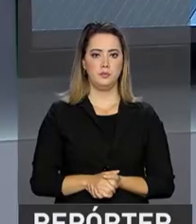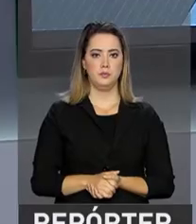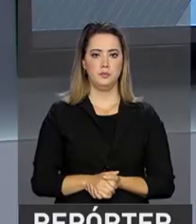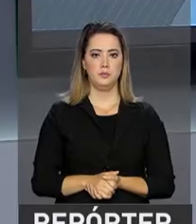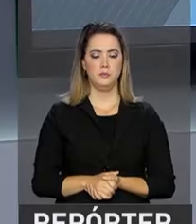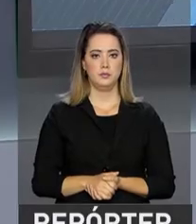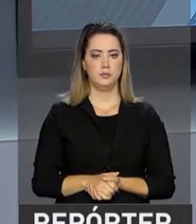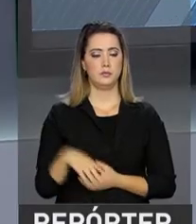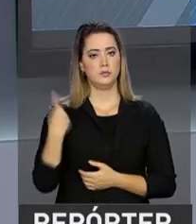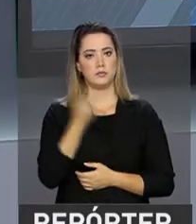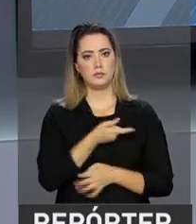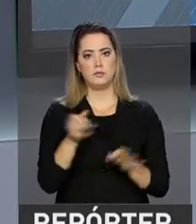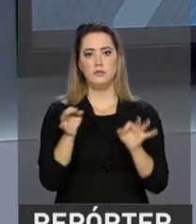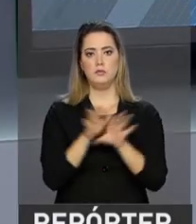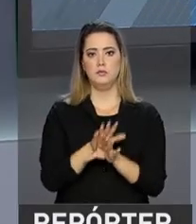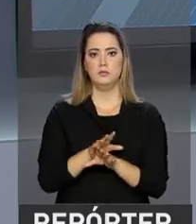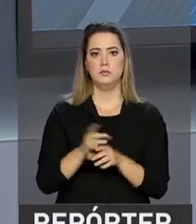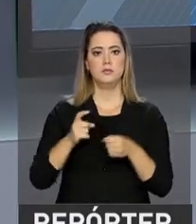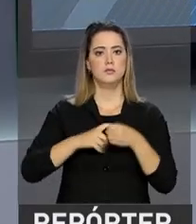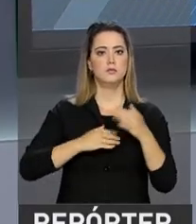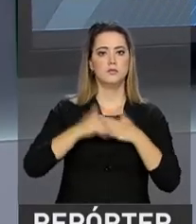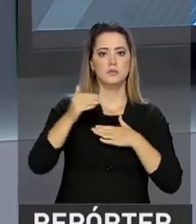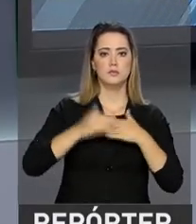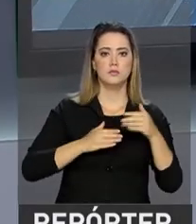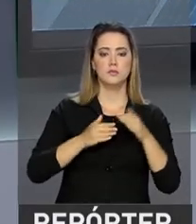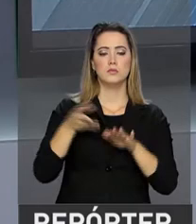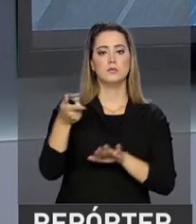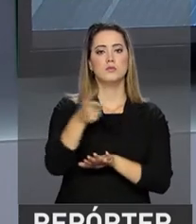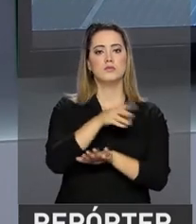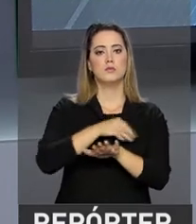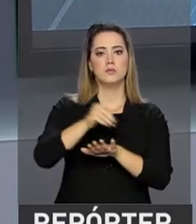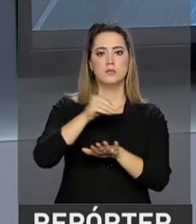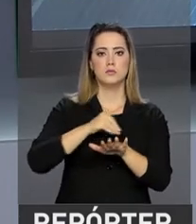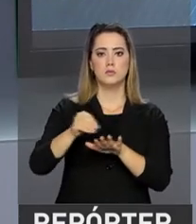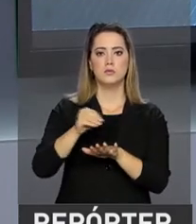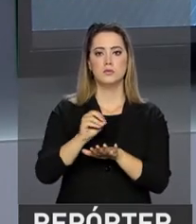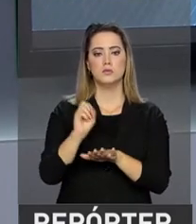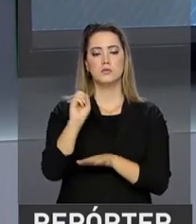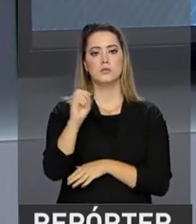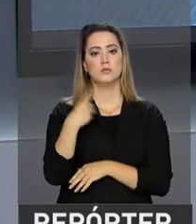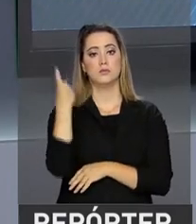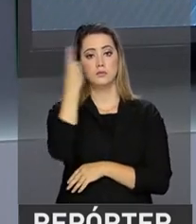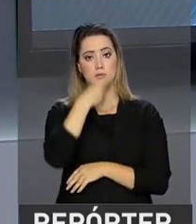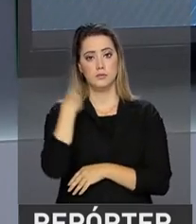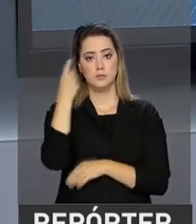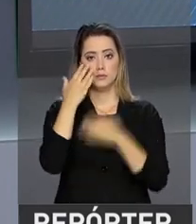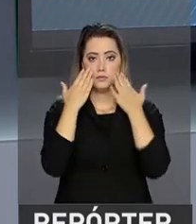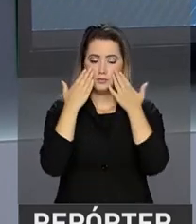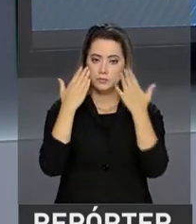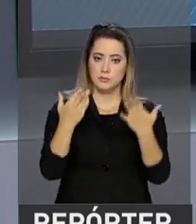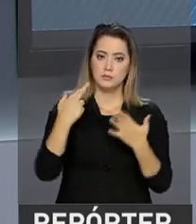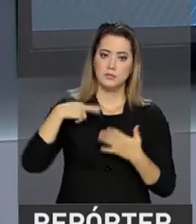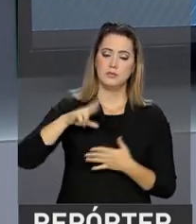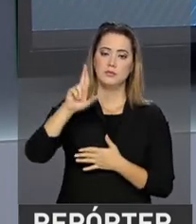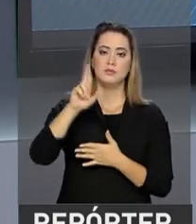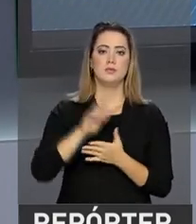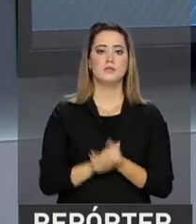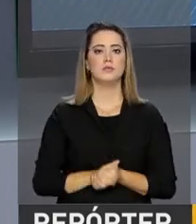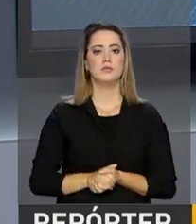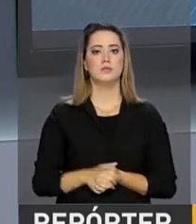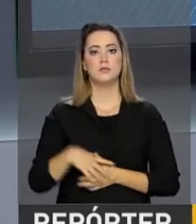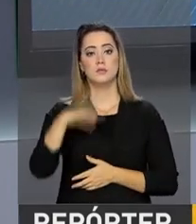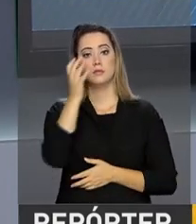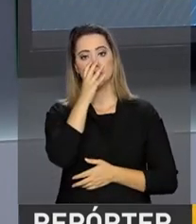e nós ficamos por aqui voltamos a qualquer momento com outras informações ou em uma hora na próxima edição do repórter